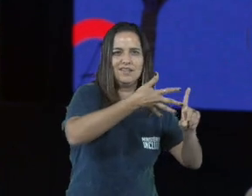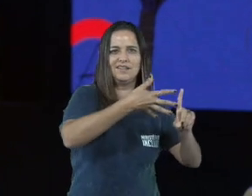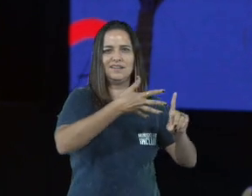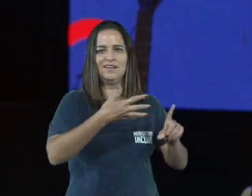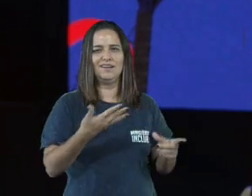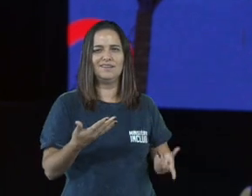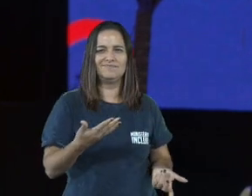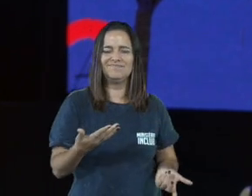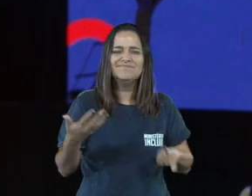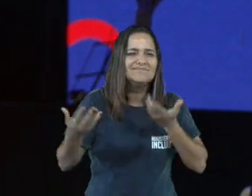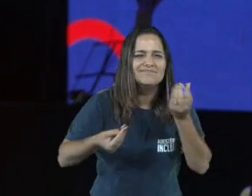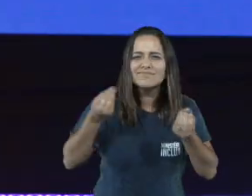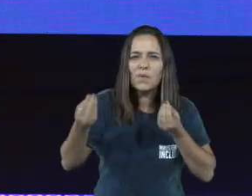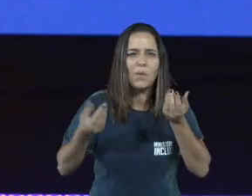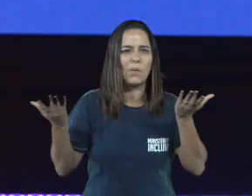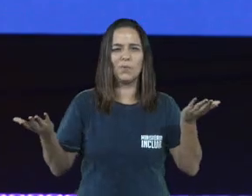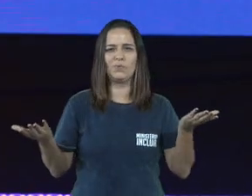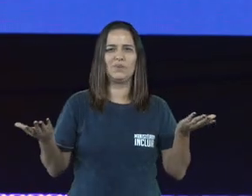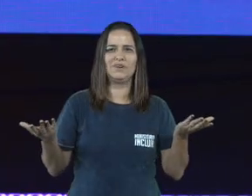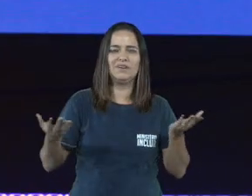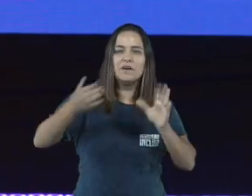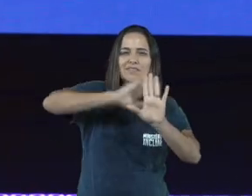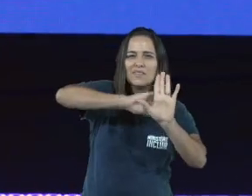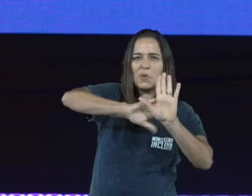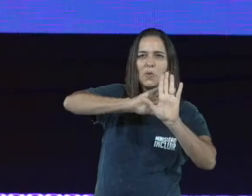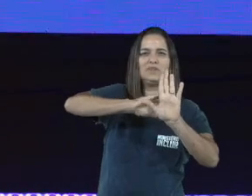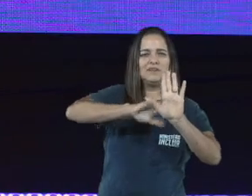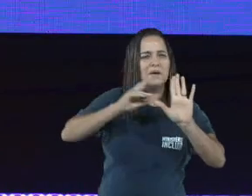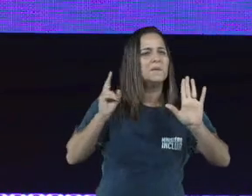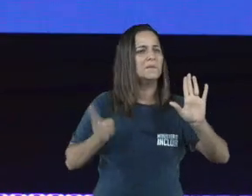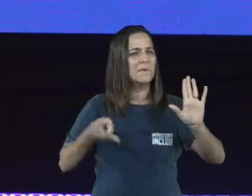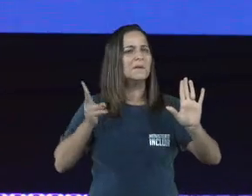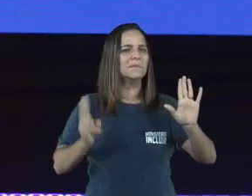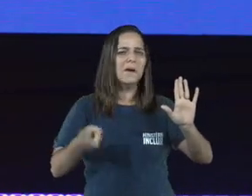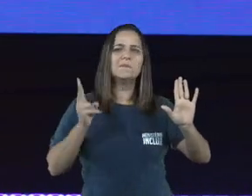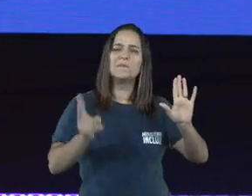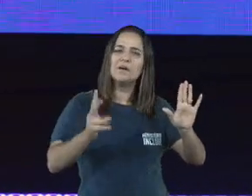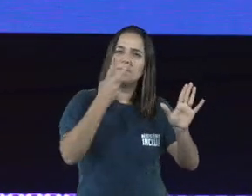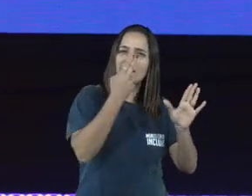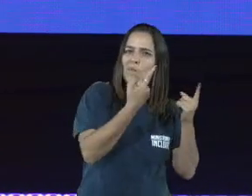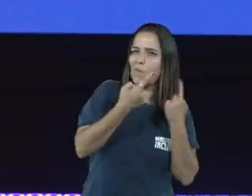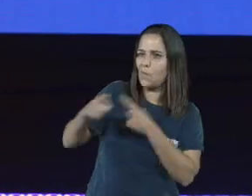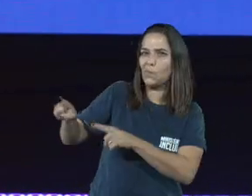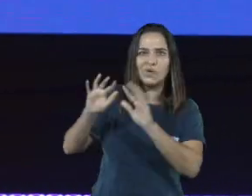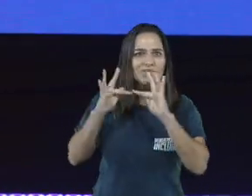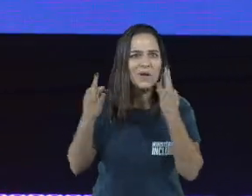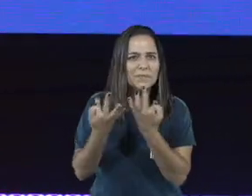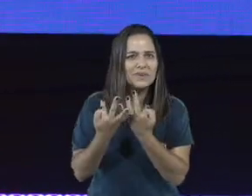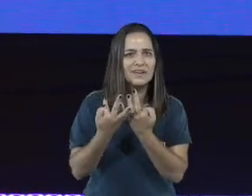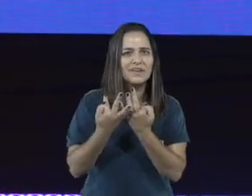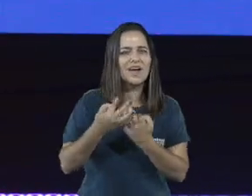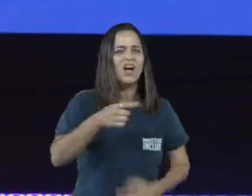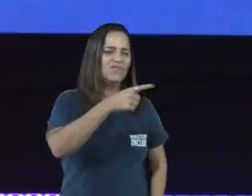é uma ideologia aqui dentro o tempo inteiro atrapalhar comunhão de pai e filho e disse o teu filho que você